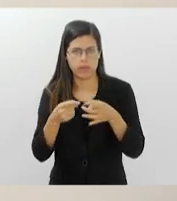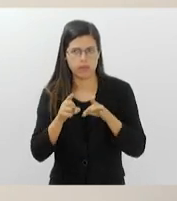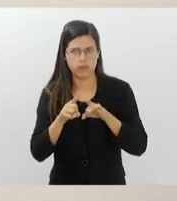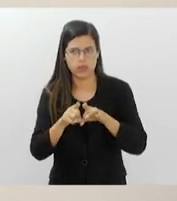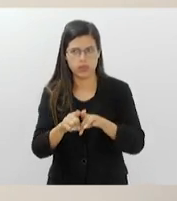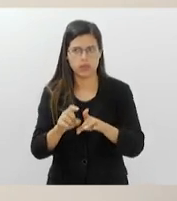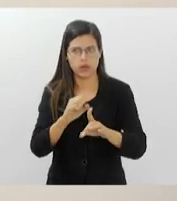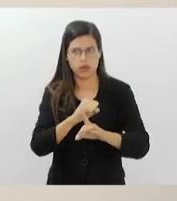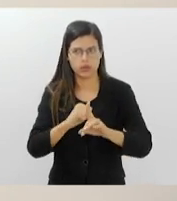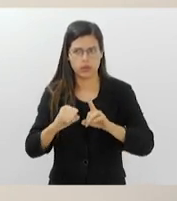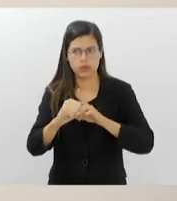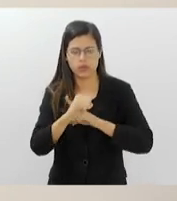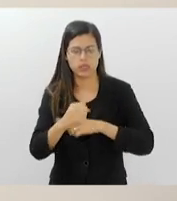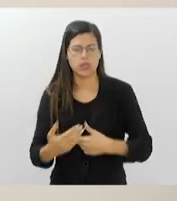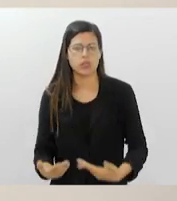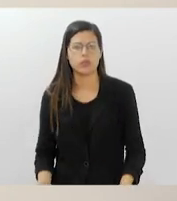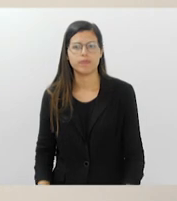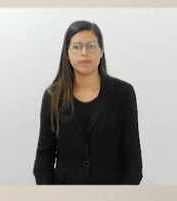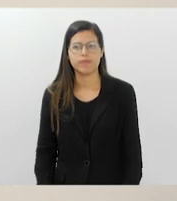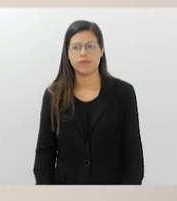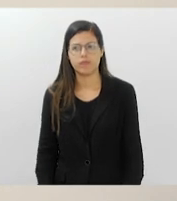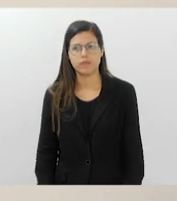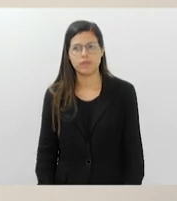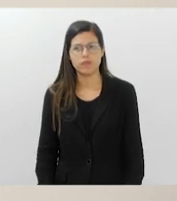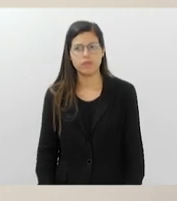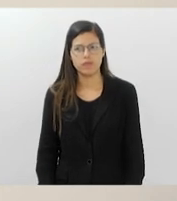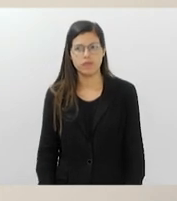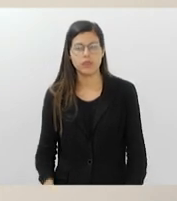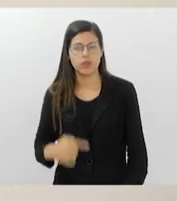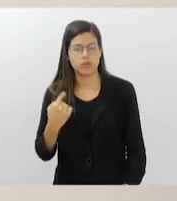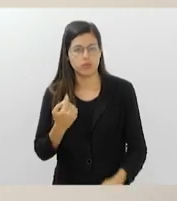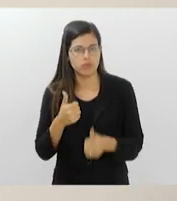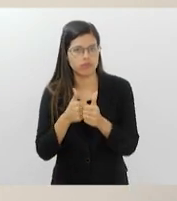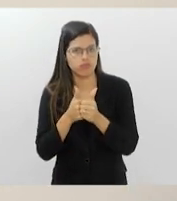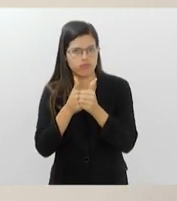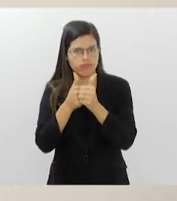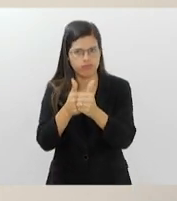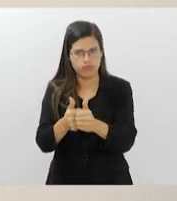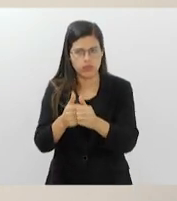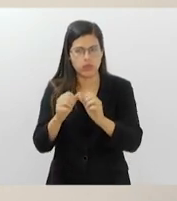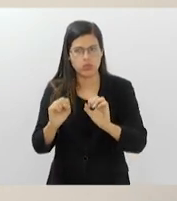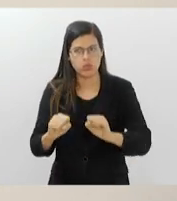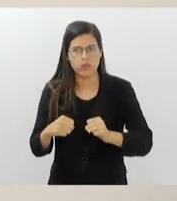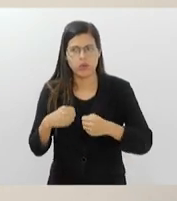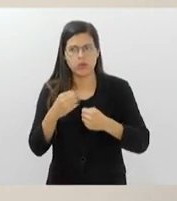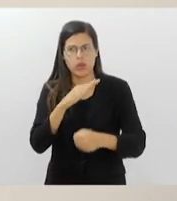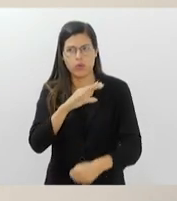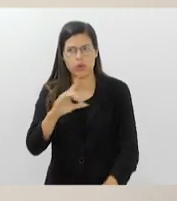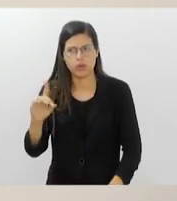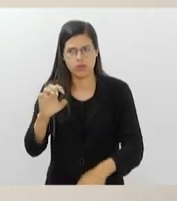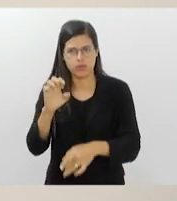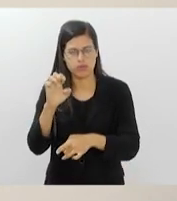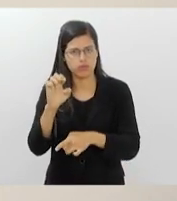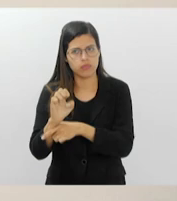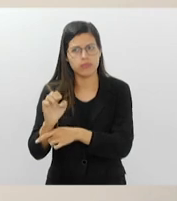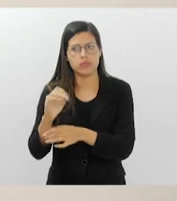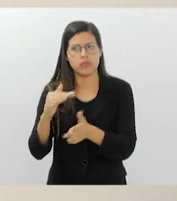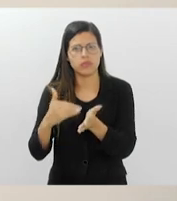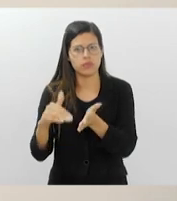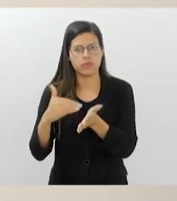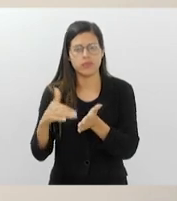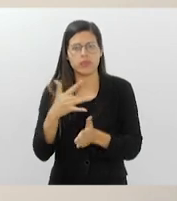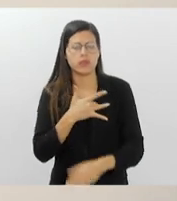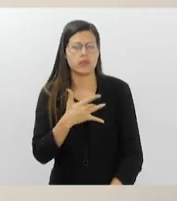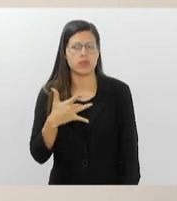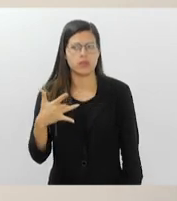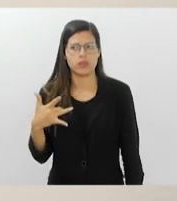sociedade civil organizada Então a gente tem acompanhado os esforços né das coordenações estaduais das secretarias de saúde